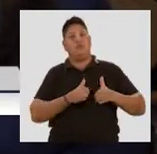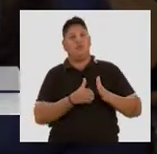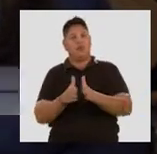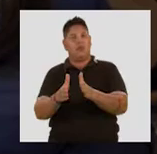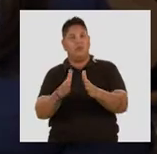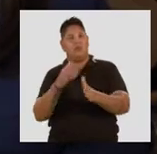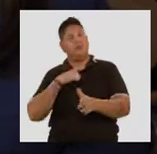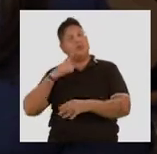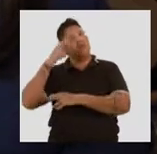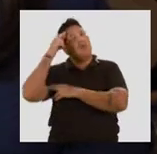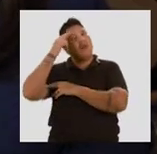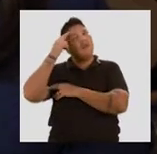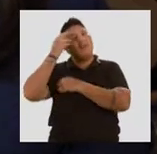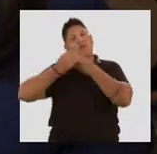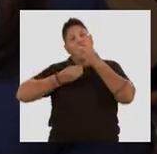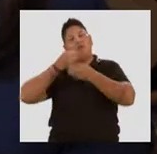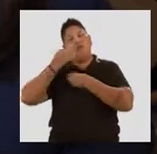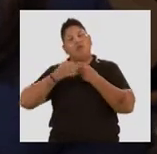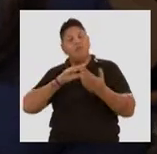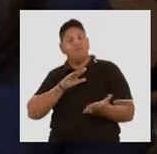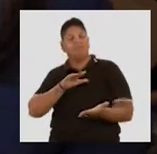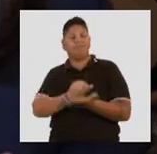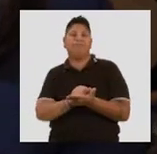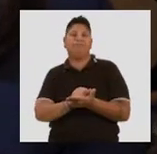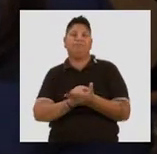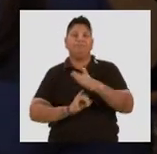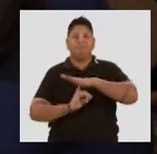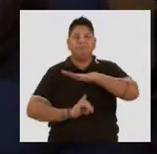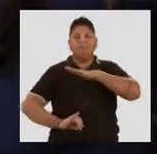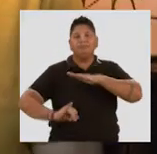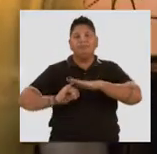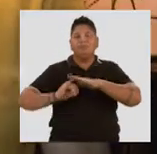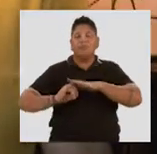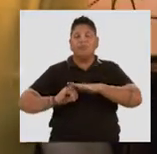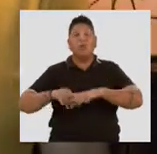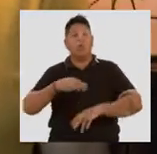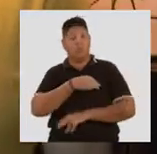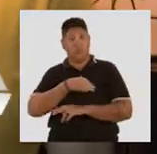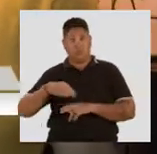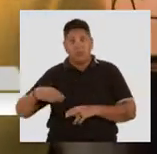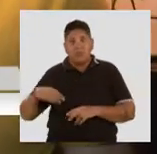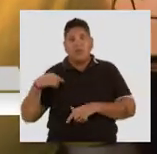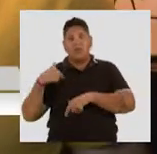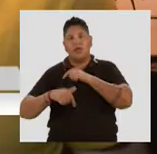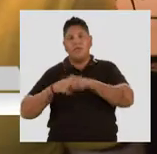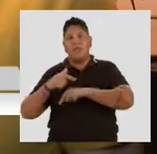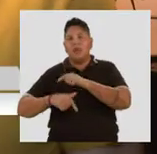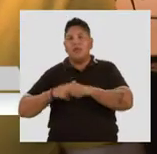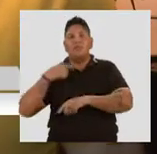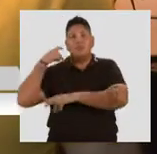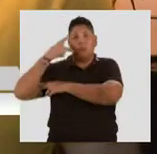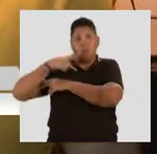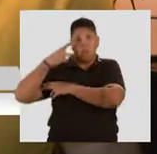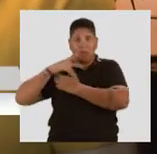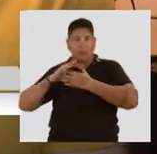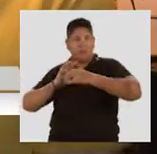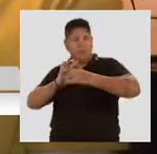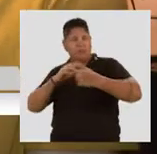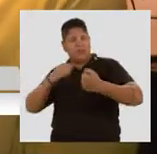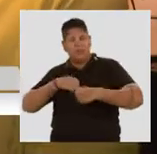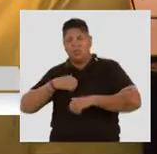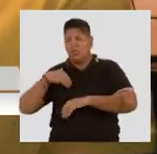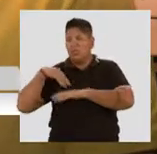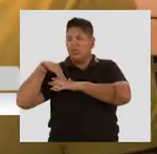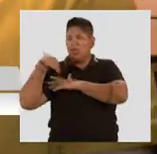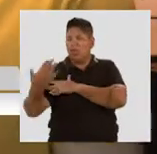novos caminhos e abrir para reflexões sobre a atuação da instituição. O Ministério Público do Trabalho, os procuradores, eles têm que